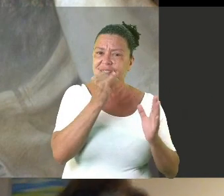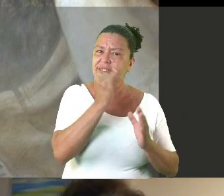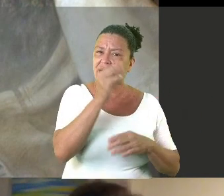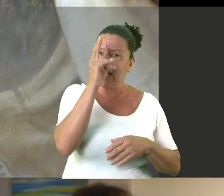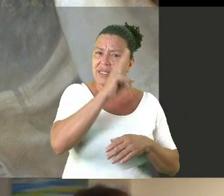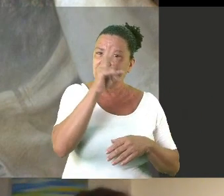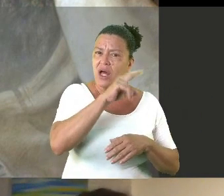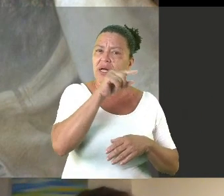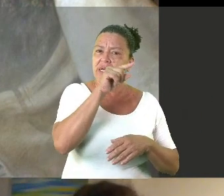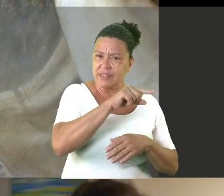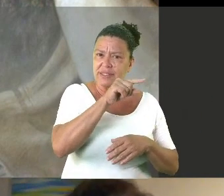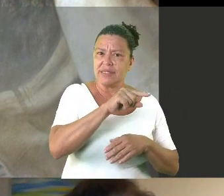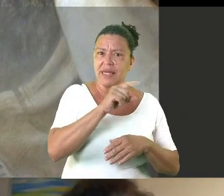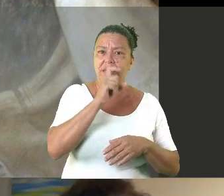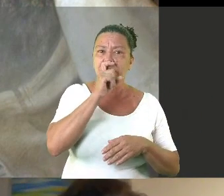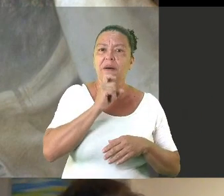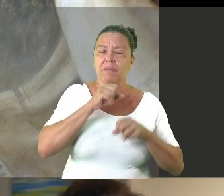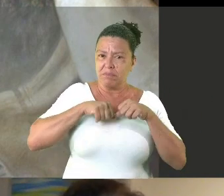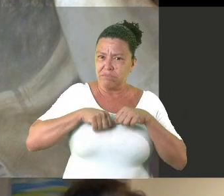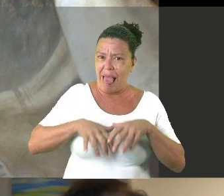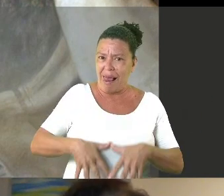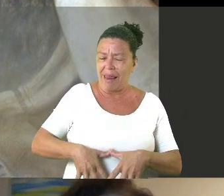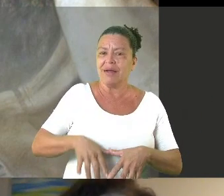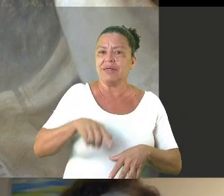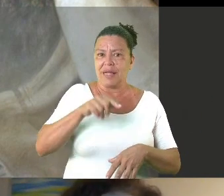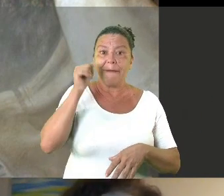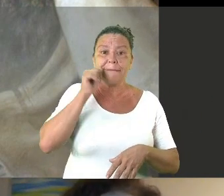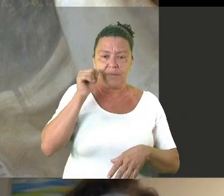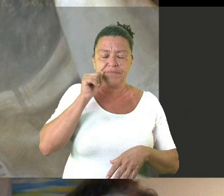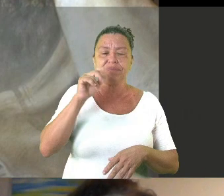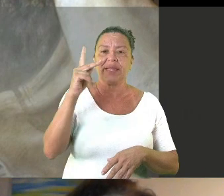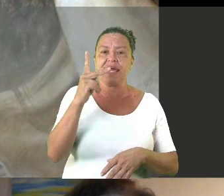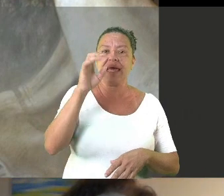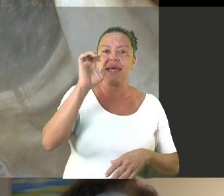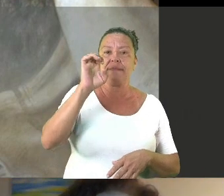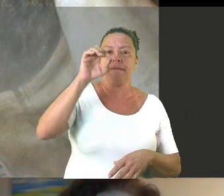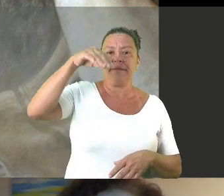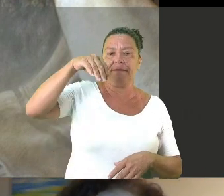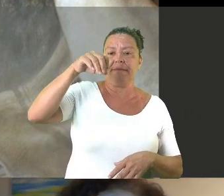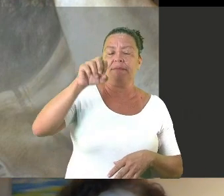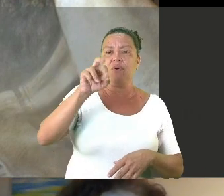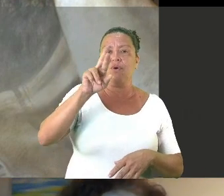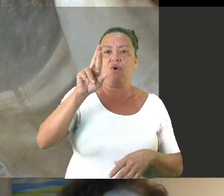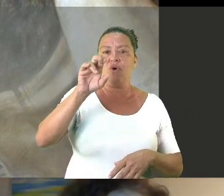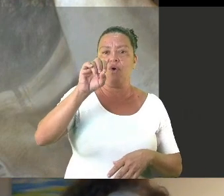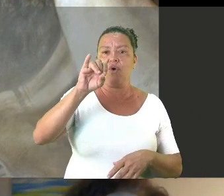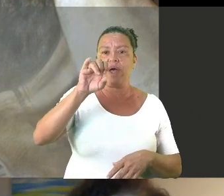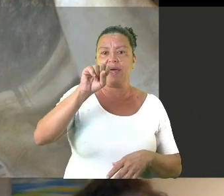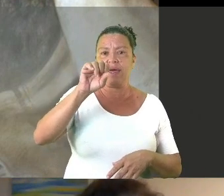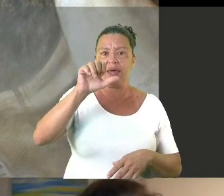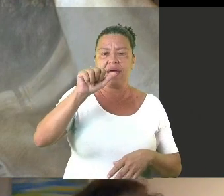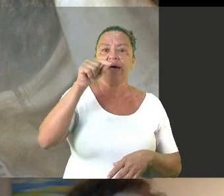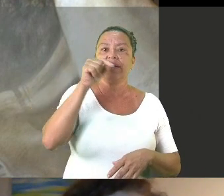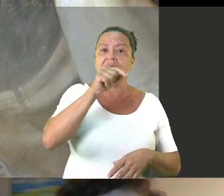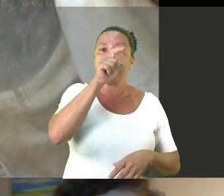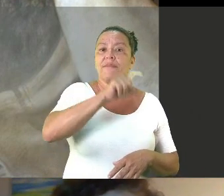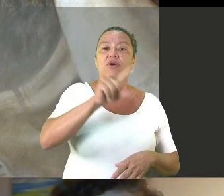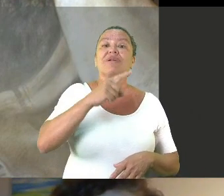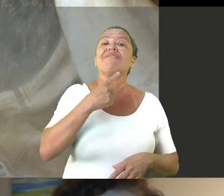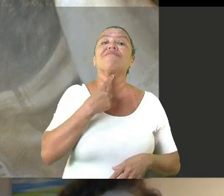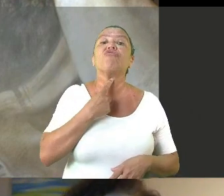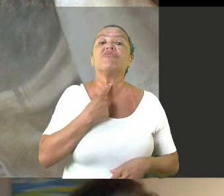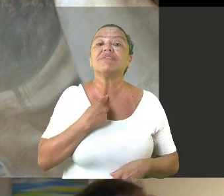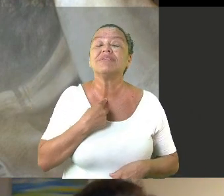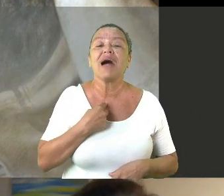da hemorroísa, né, que se chama, é a passagem da mulher hemorroísa, ela não houve a vontade,